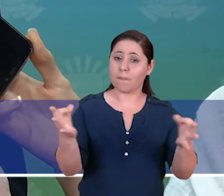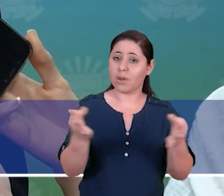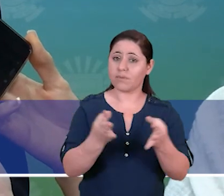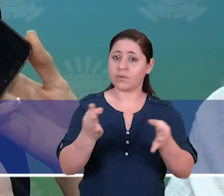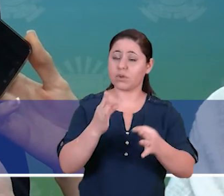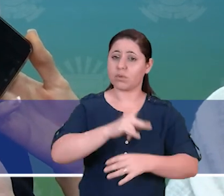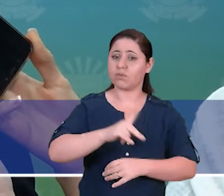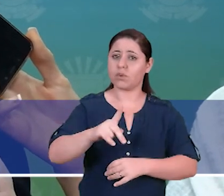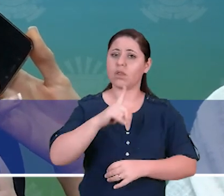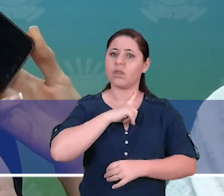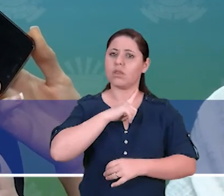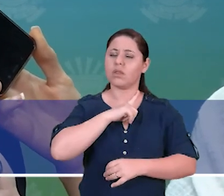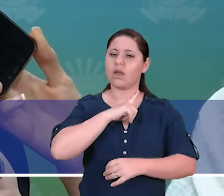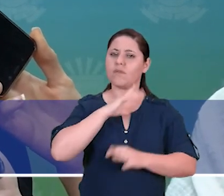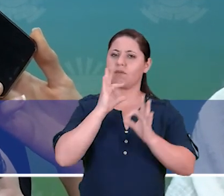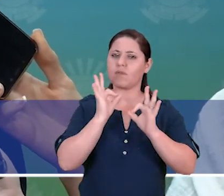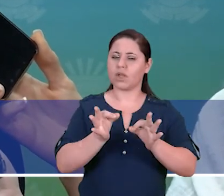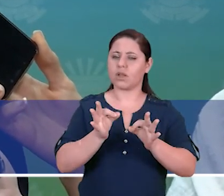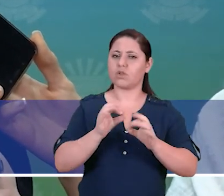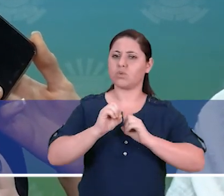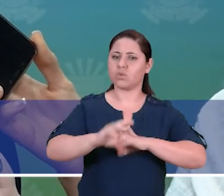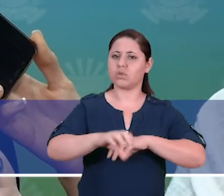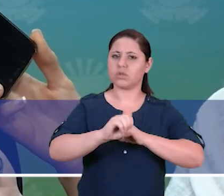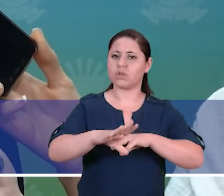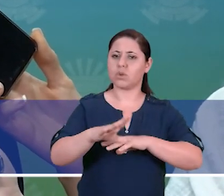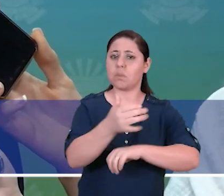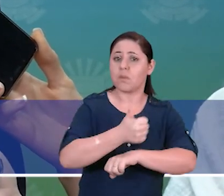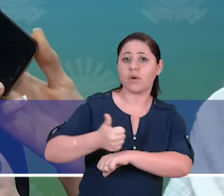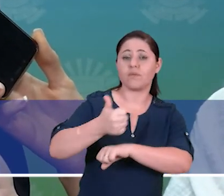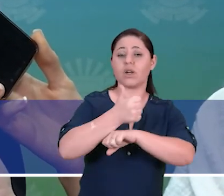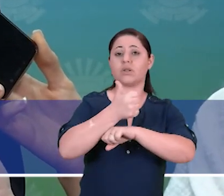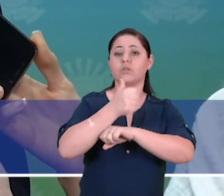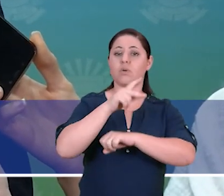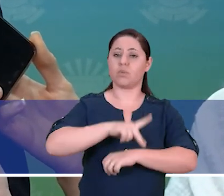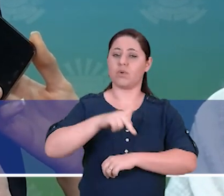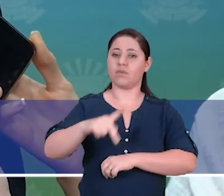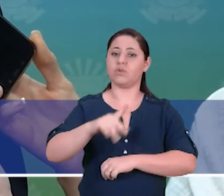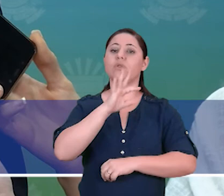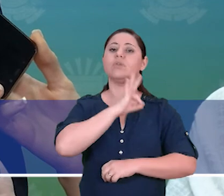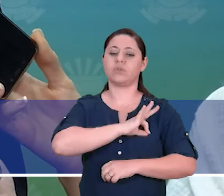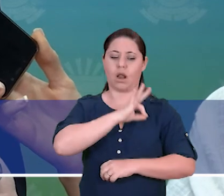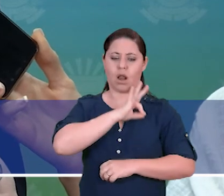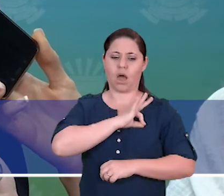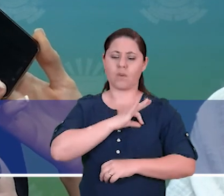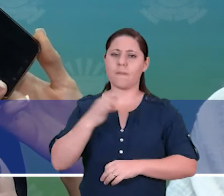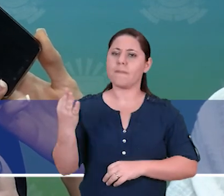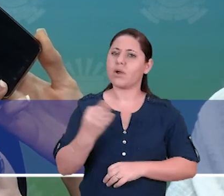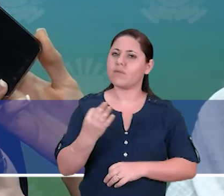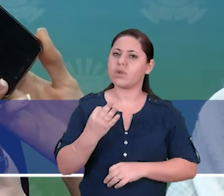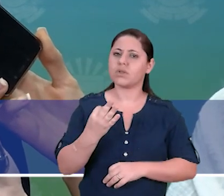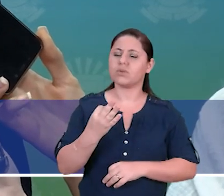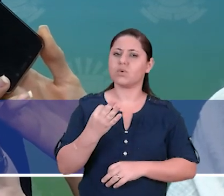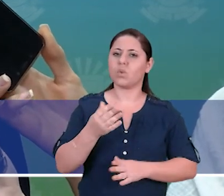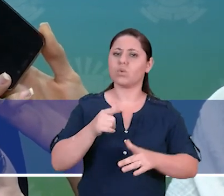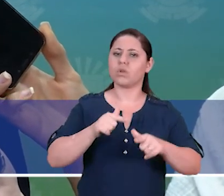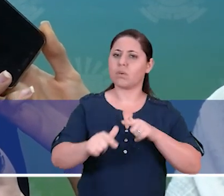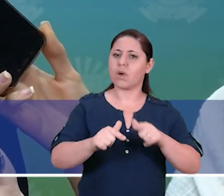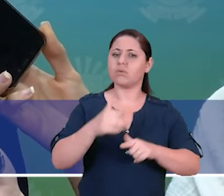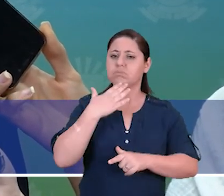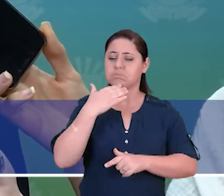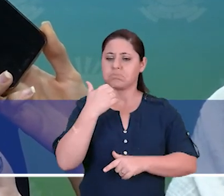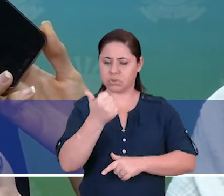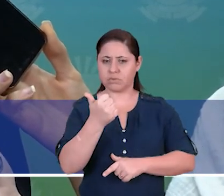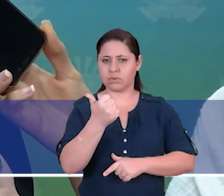professores, para a gente ter de fato um ensino de qualidade. Professores bem remunerados, com condições adequadas